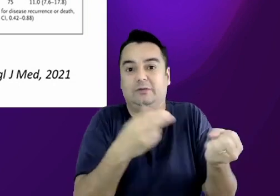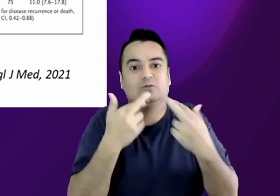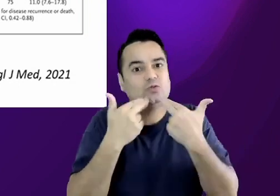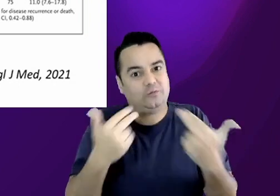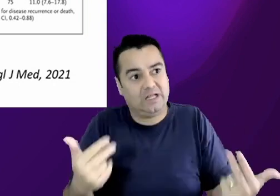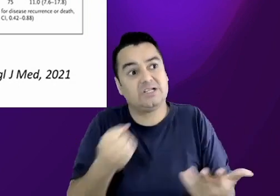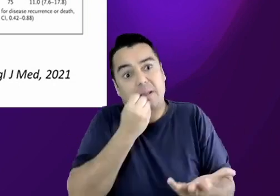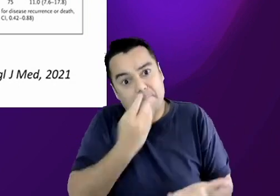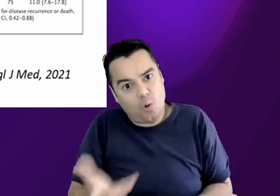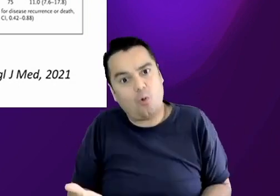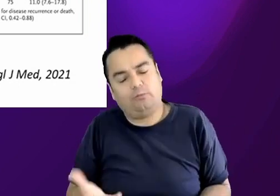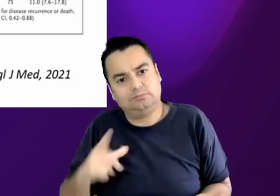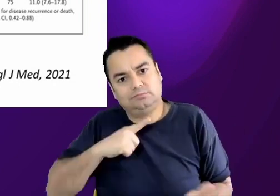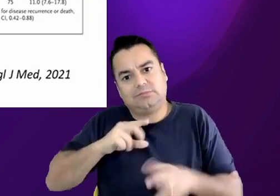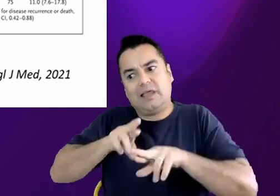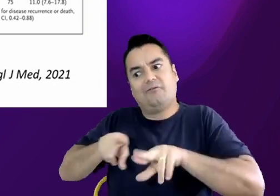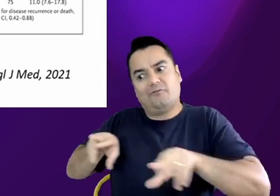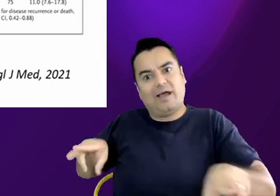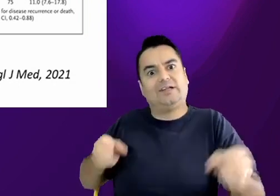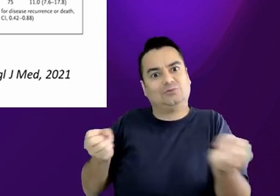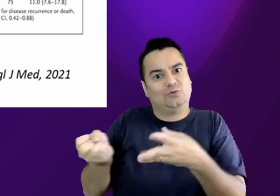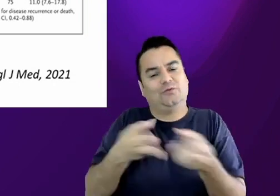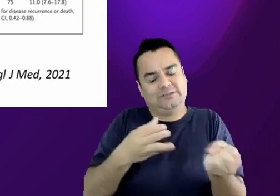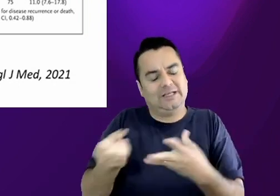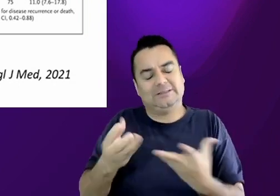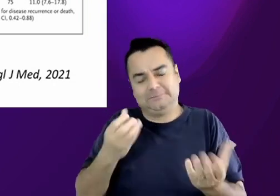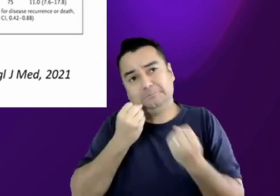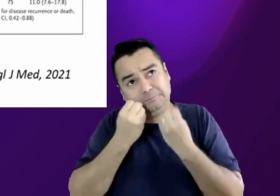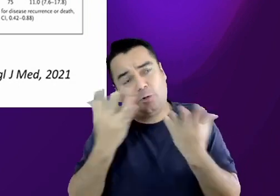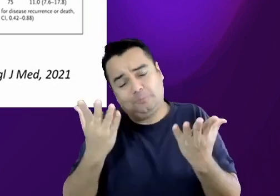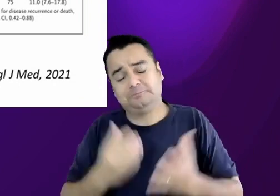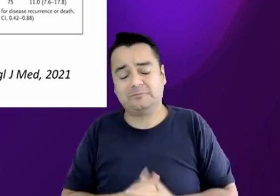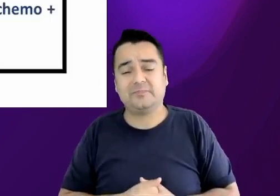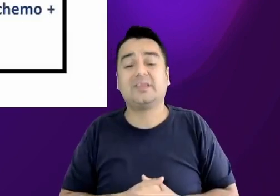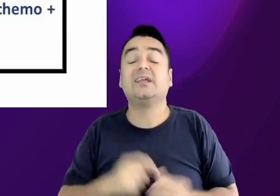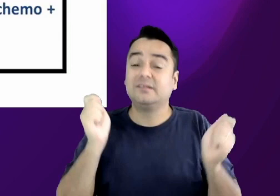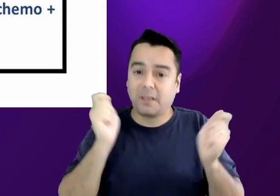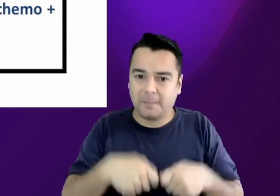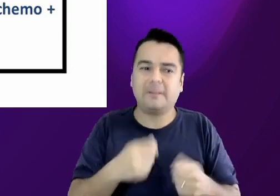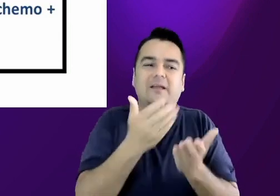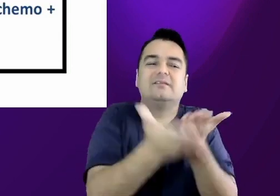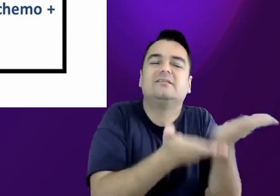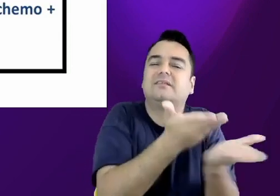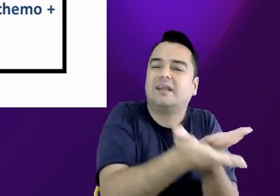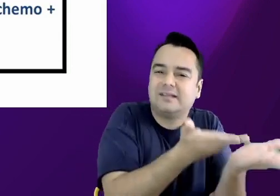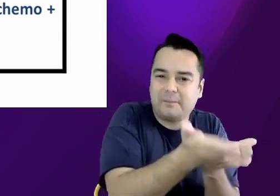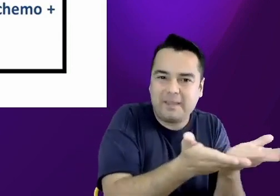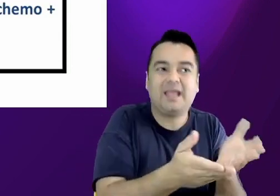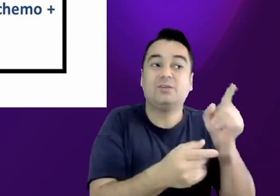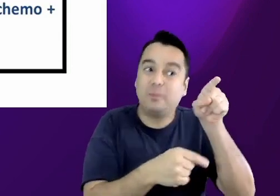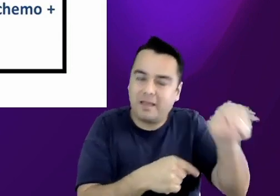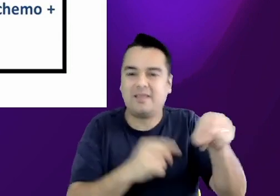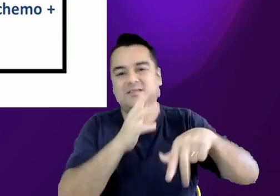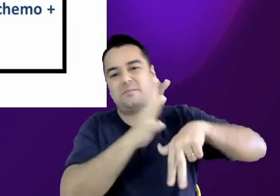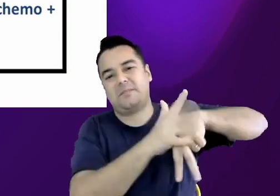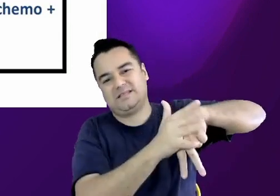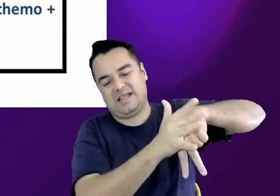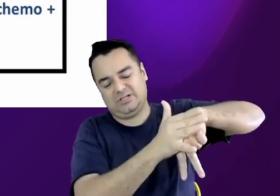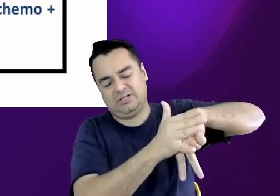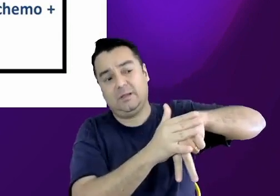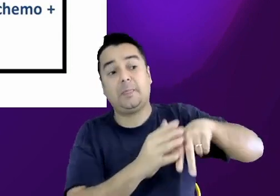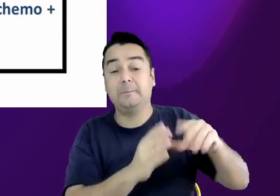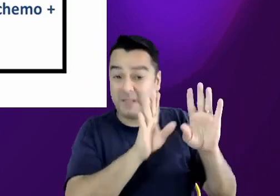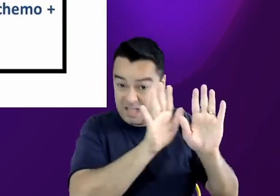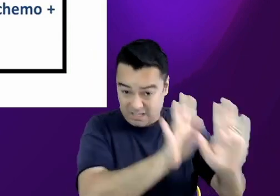Que temos várias novidades em relação à possibilidade de tratamento para esses pacientes. E aqui uma